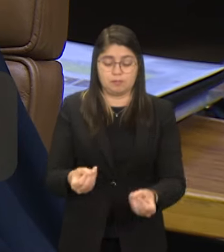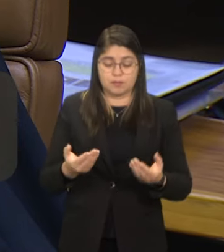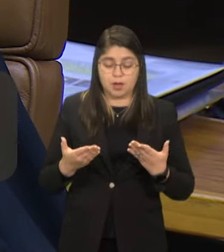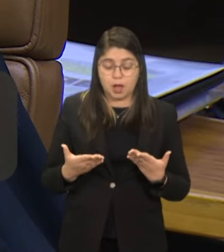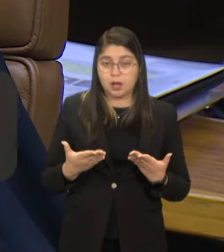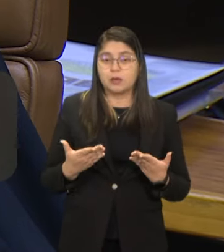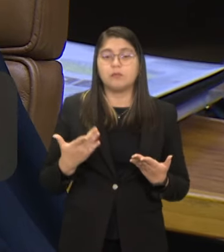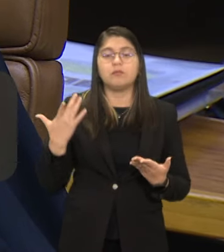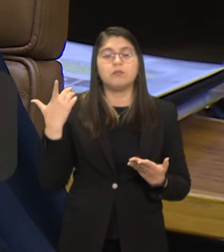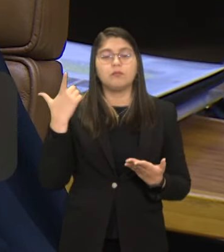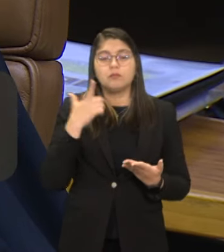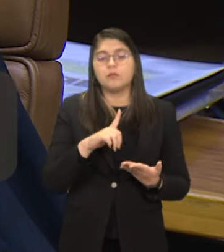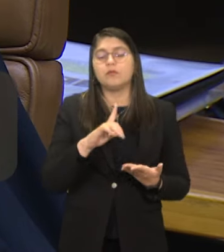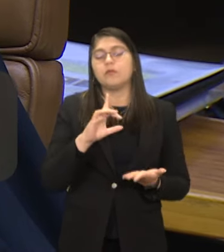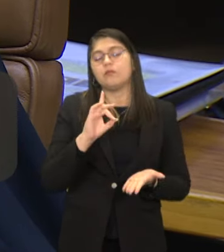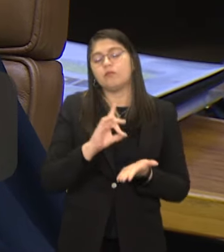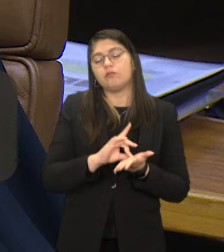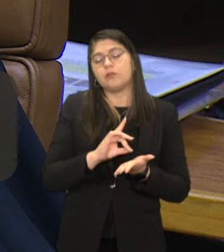realmente